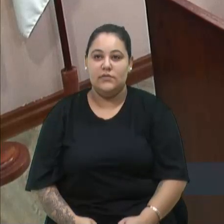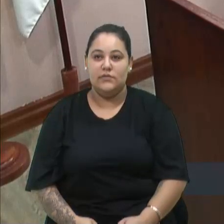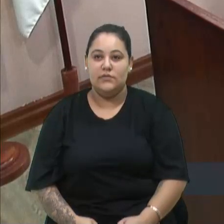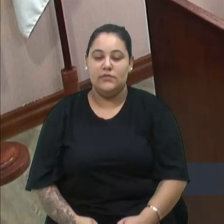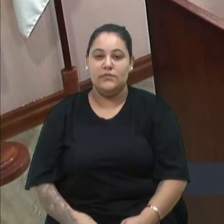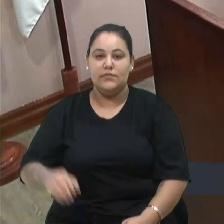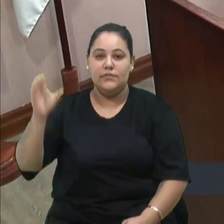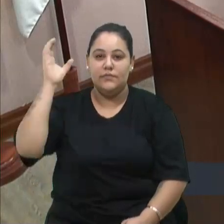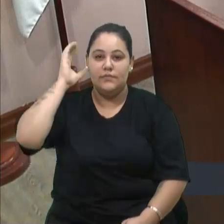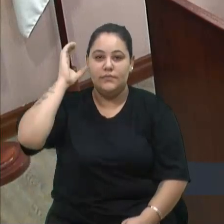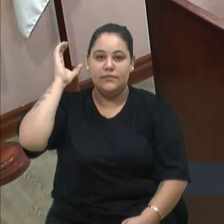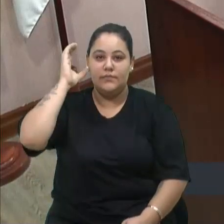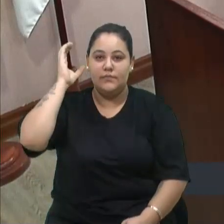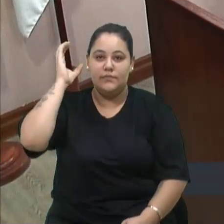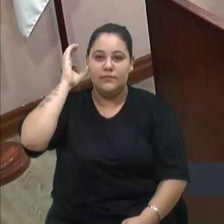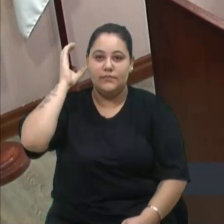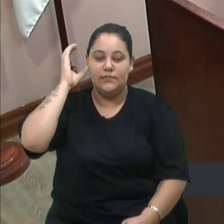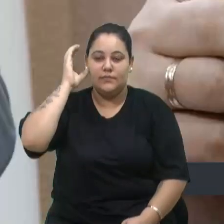Cadore.